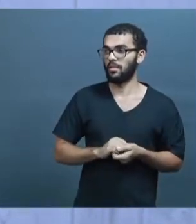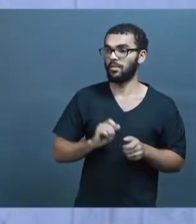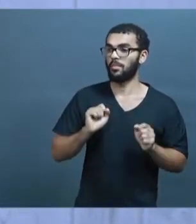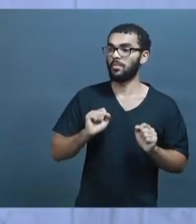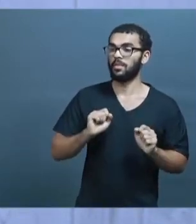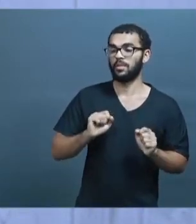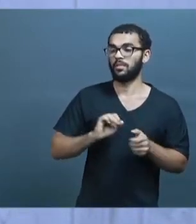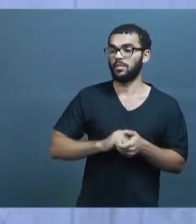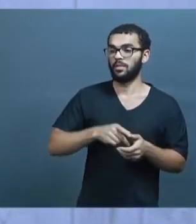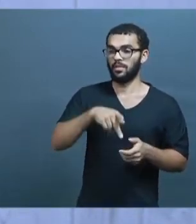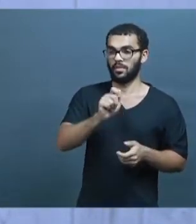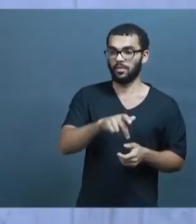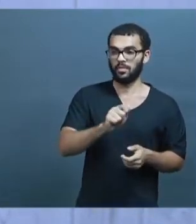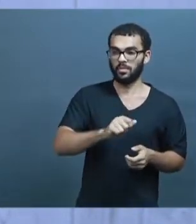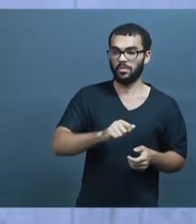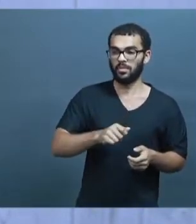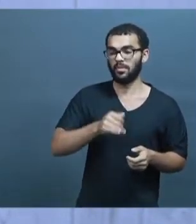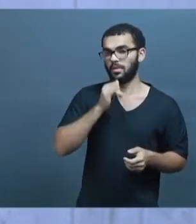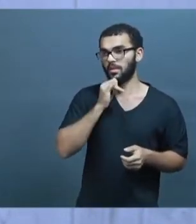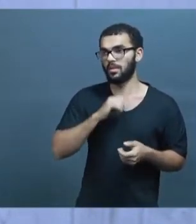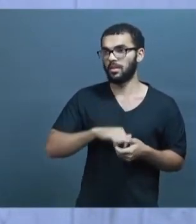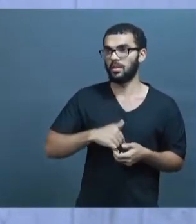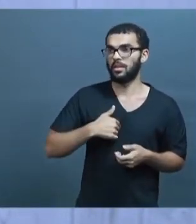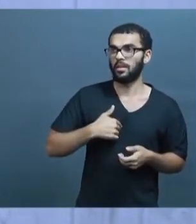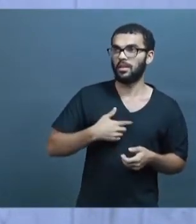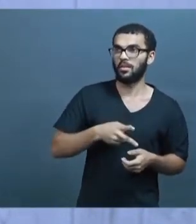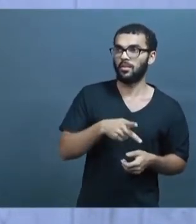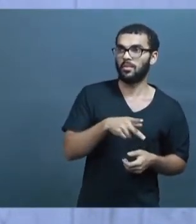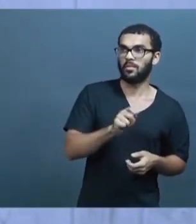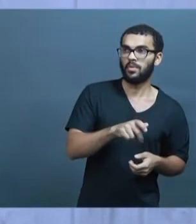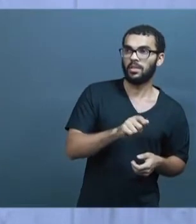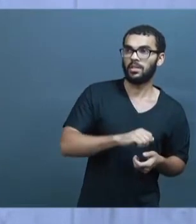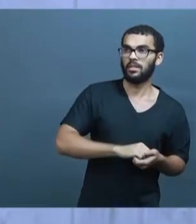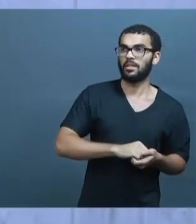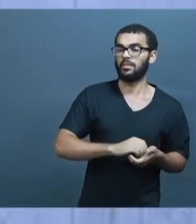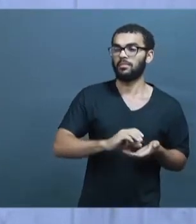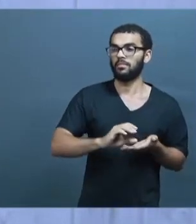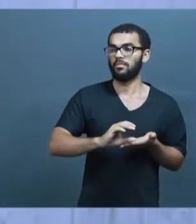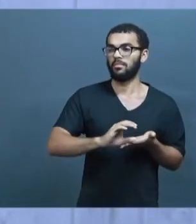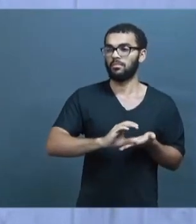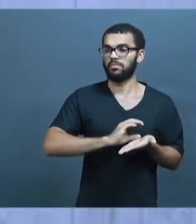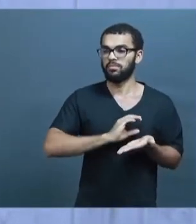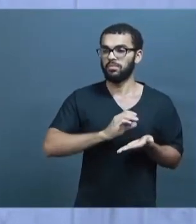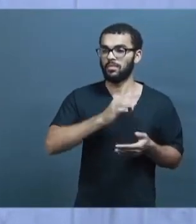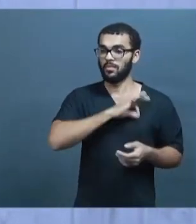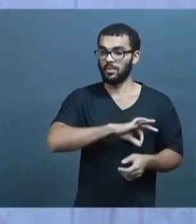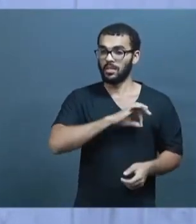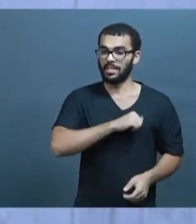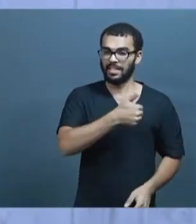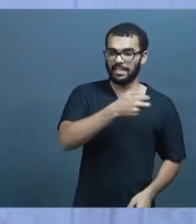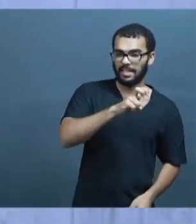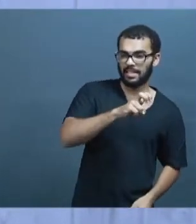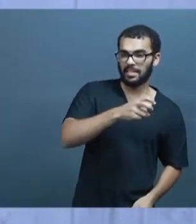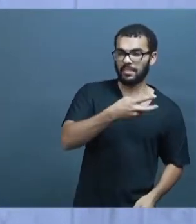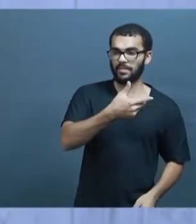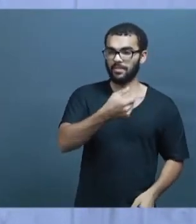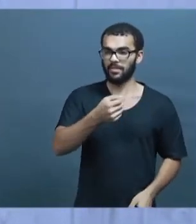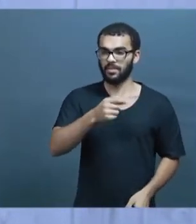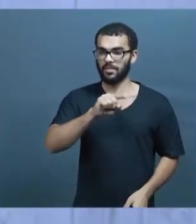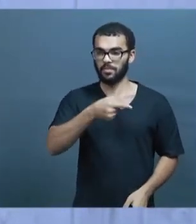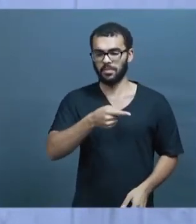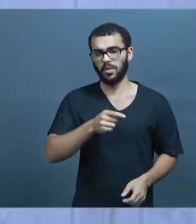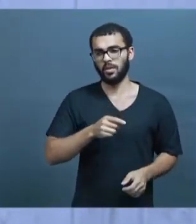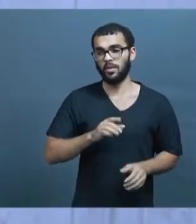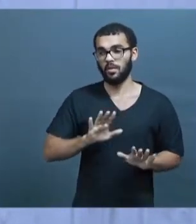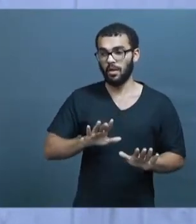pico. Se eu me aposentei ganhando 15, 20, eu vou me aposentar com esse valor. De 2003 a 2013 não é esse pico, mas ainda